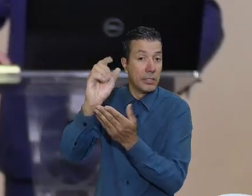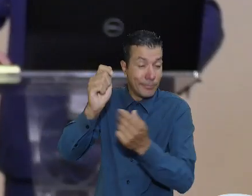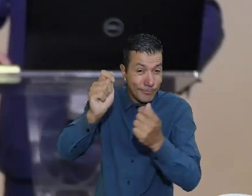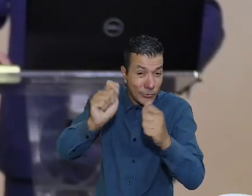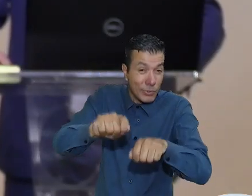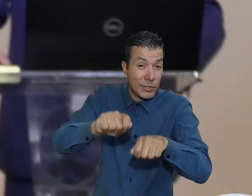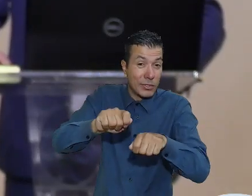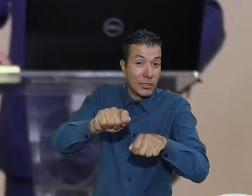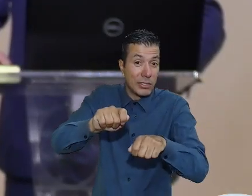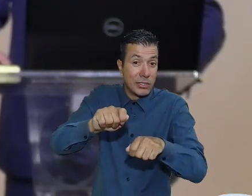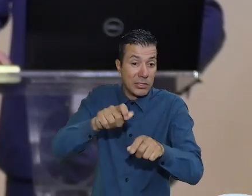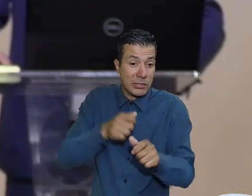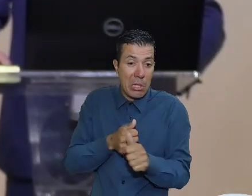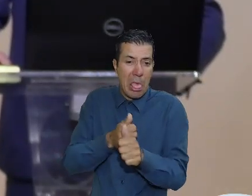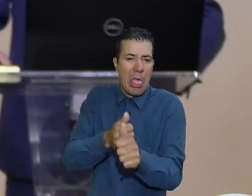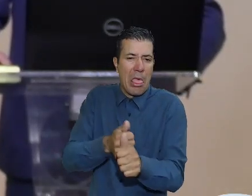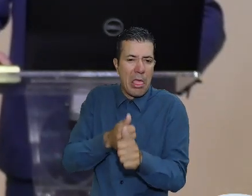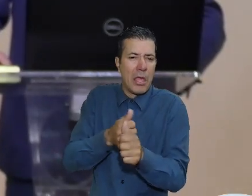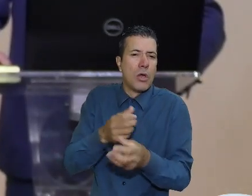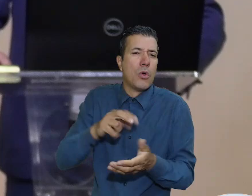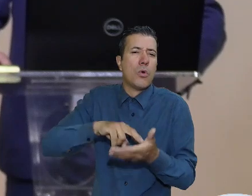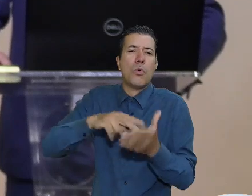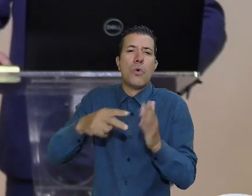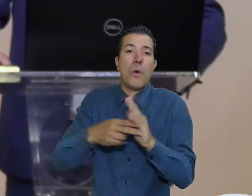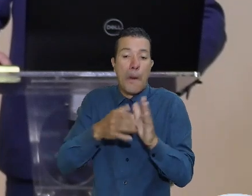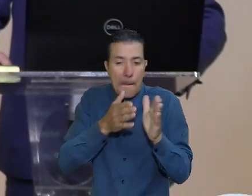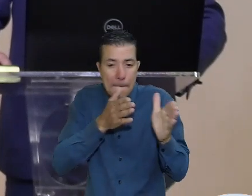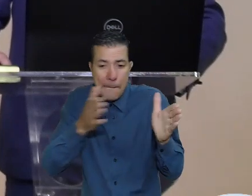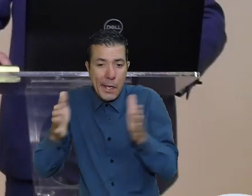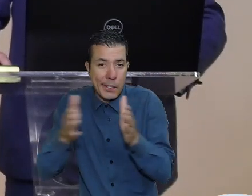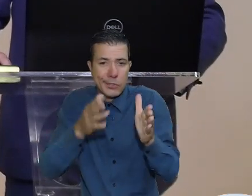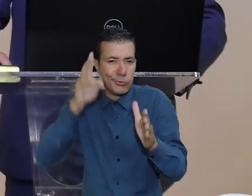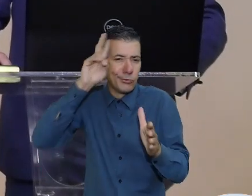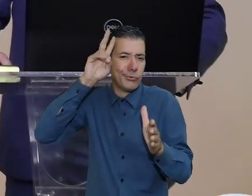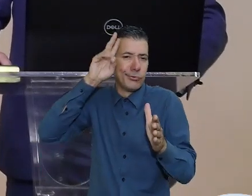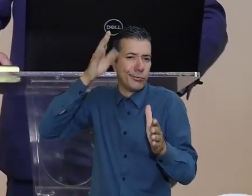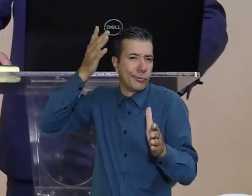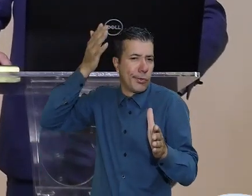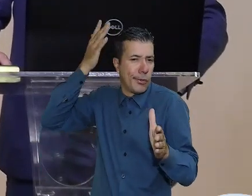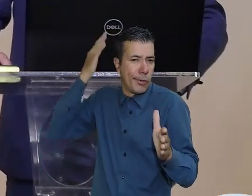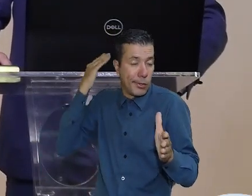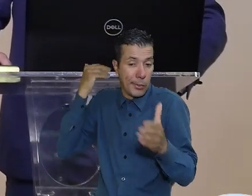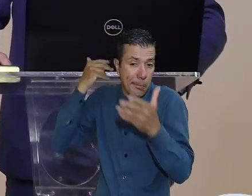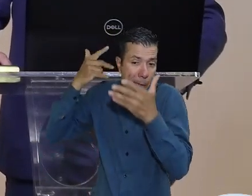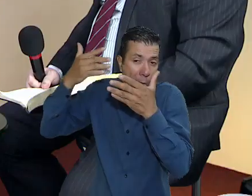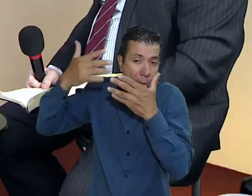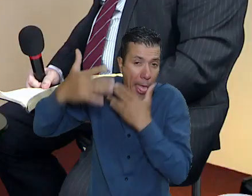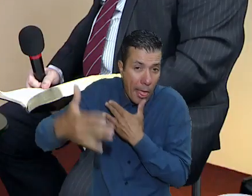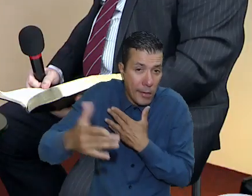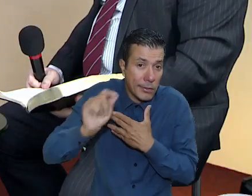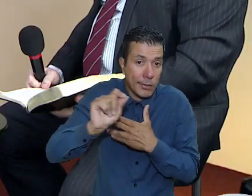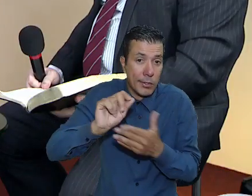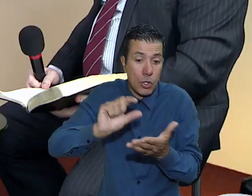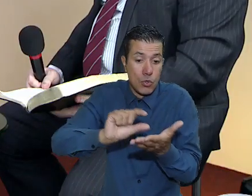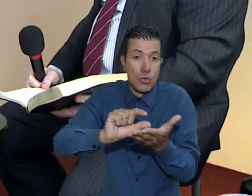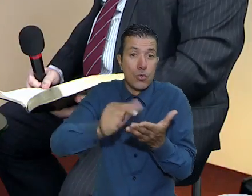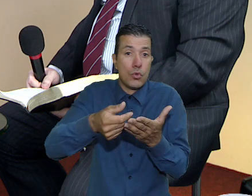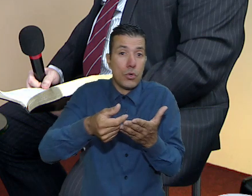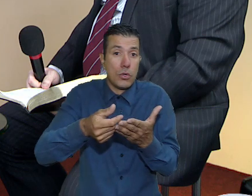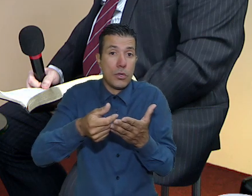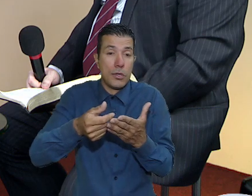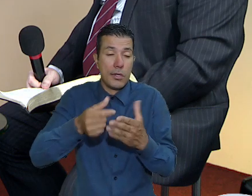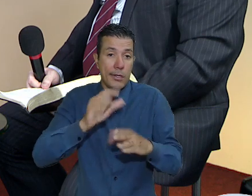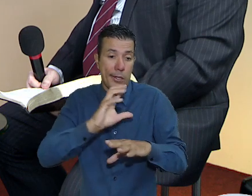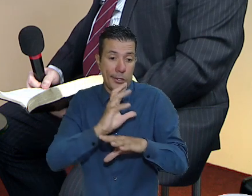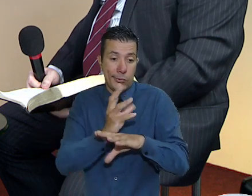isso estavam sendo perseguidos. Qual é o período histórico aqui deste selo? É o mesmo período, pastor Leonardo, lá da igreja de